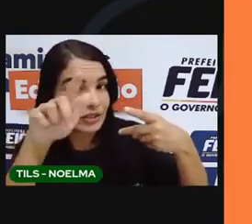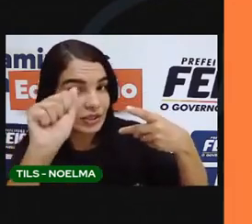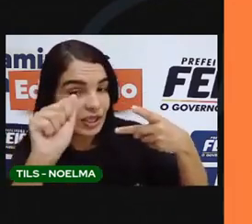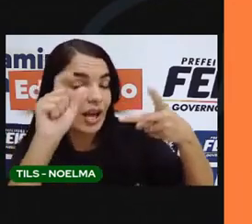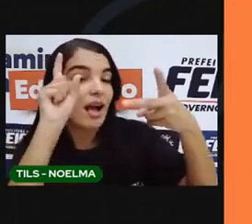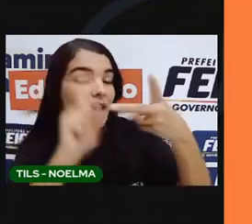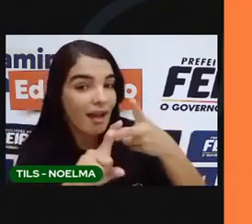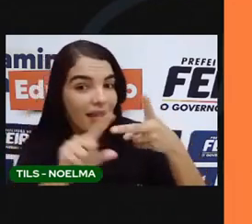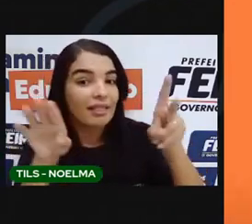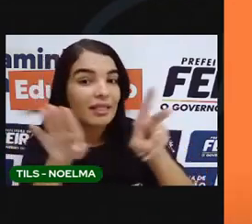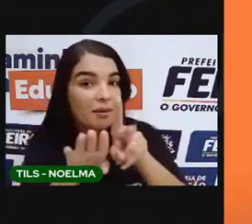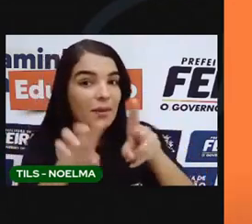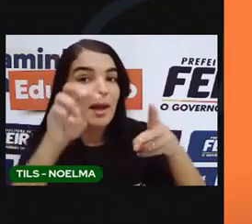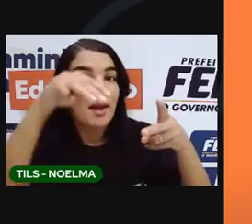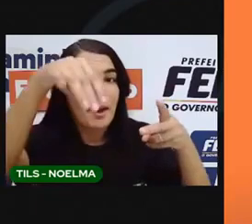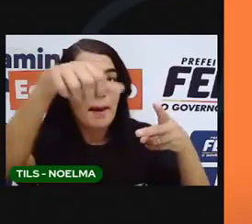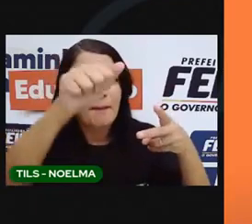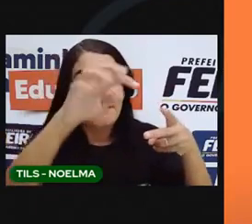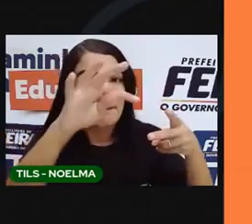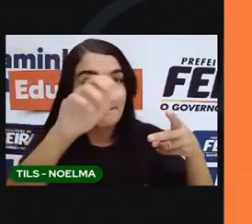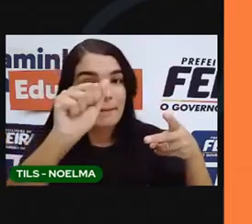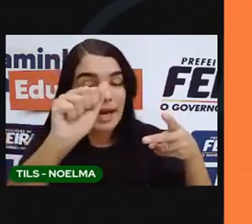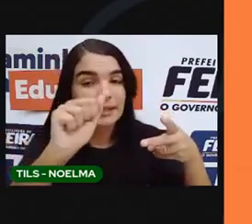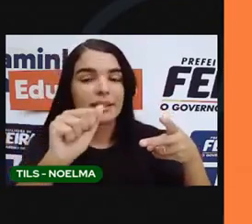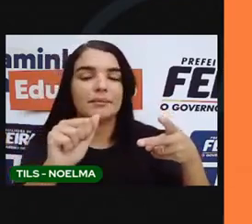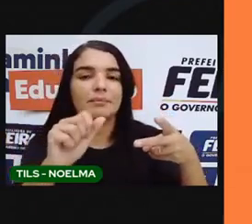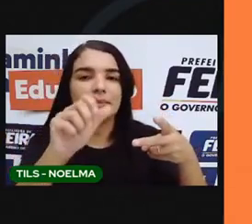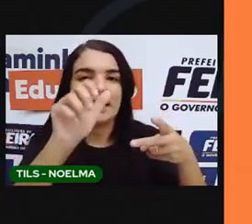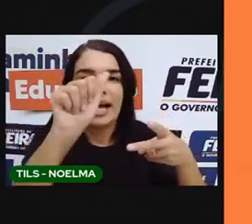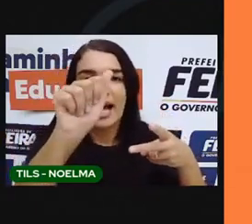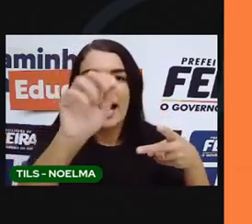nós compreendermos mais, eu irei colocar aí